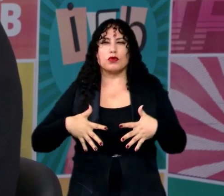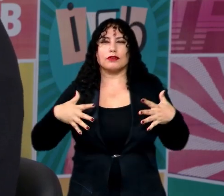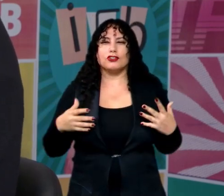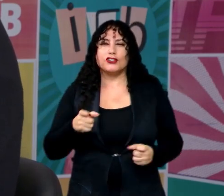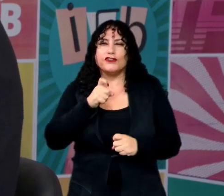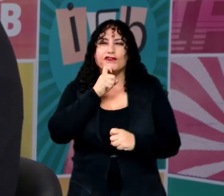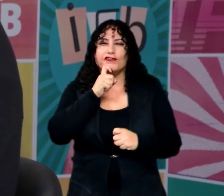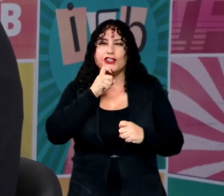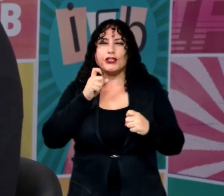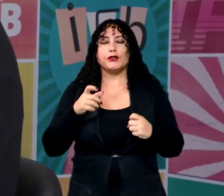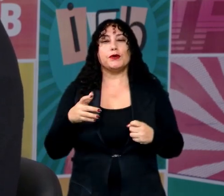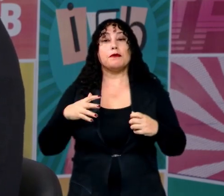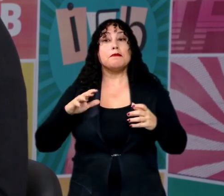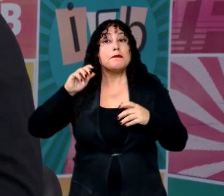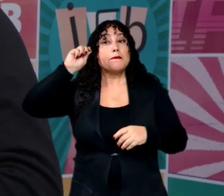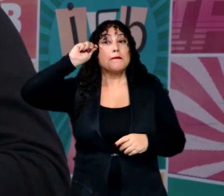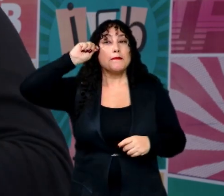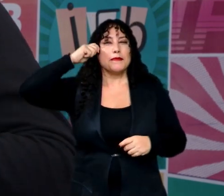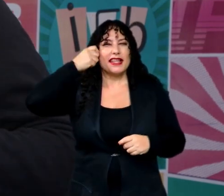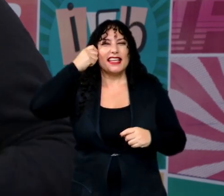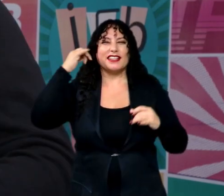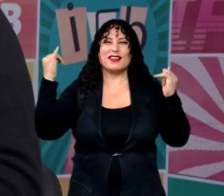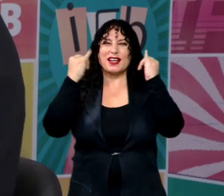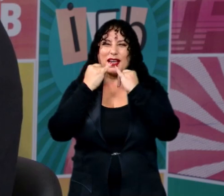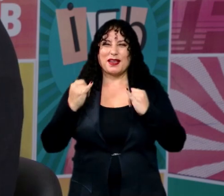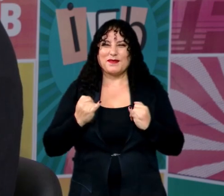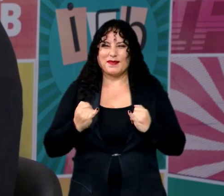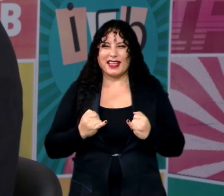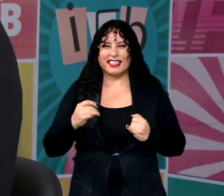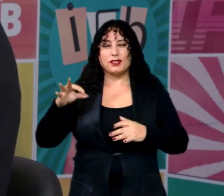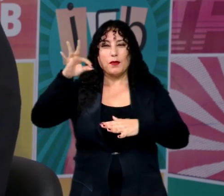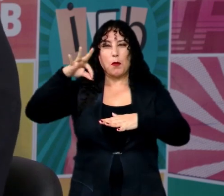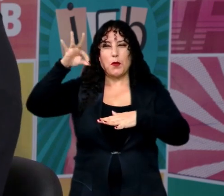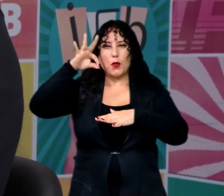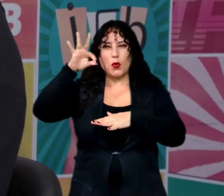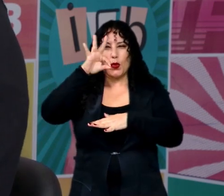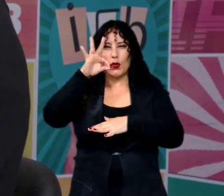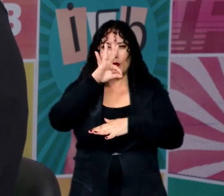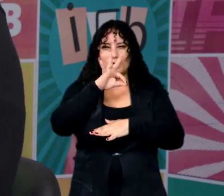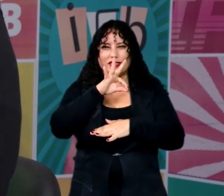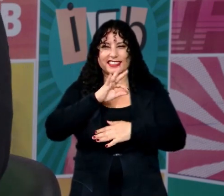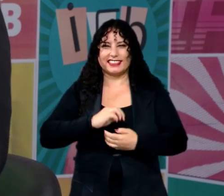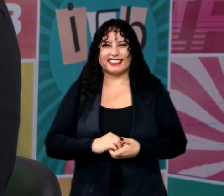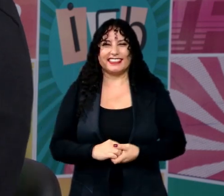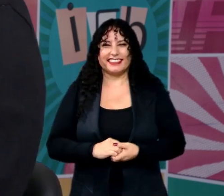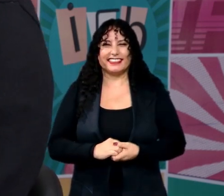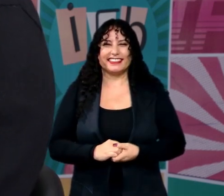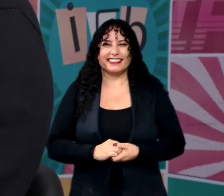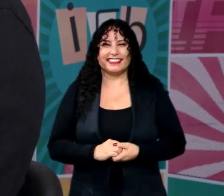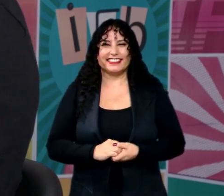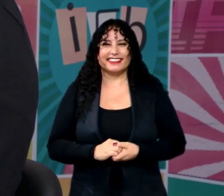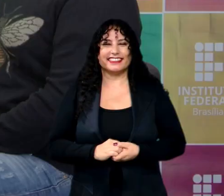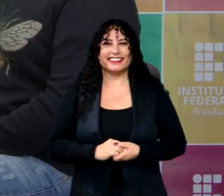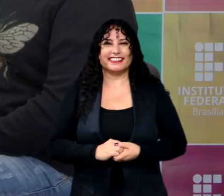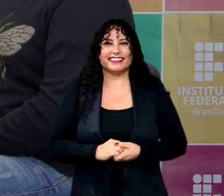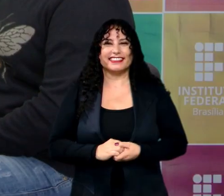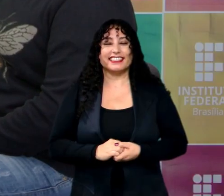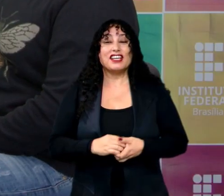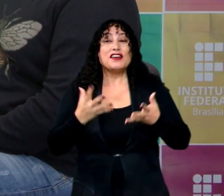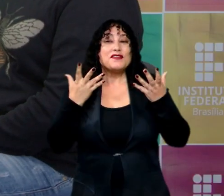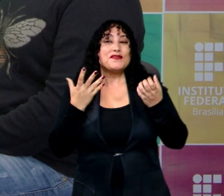casaco preto com a imagem de uma mosca. Beleza. Bom,